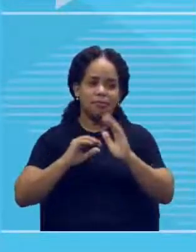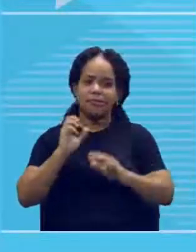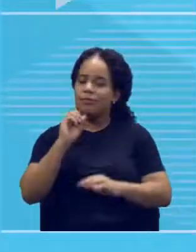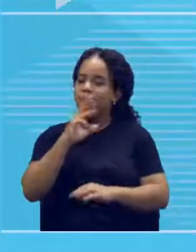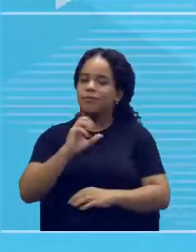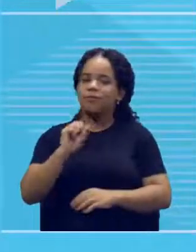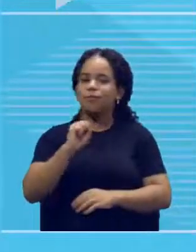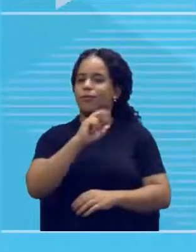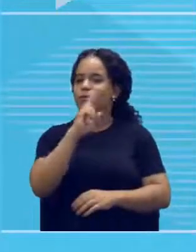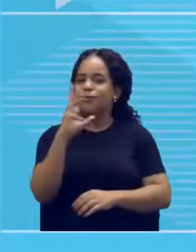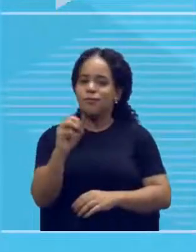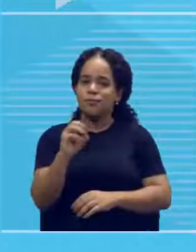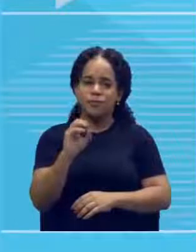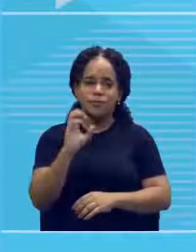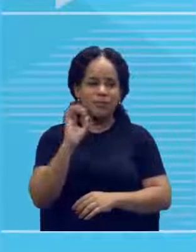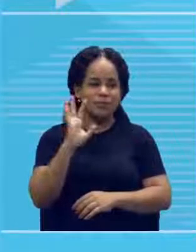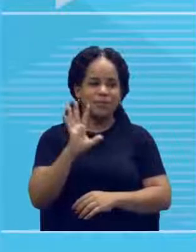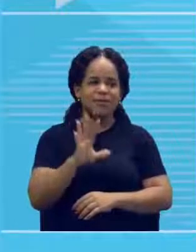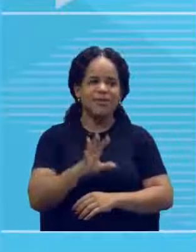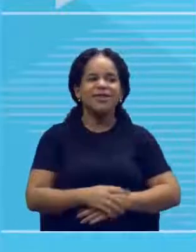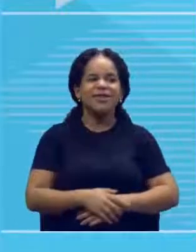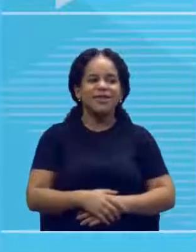uva.